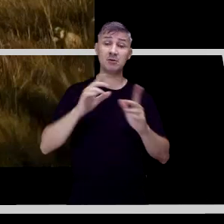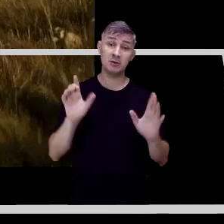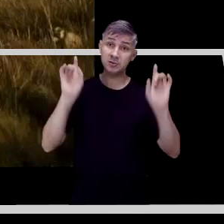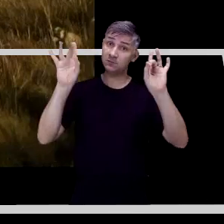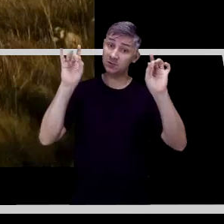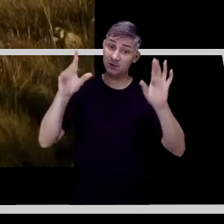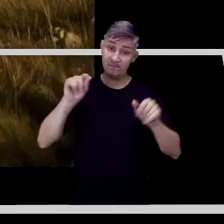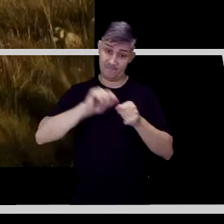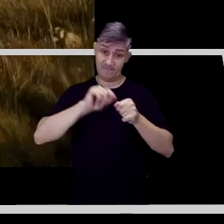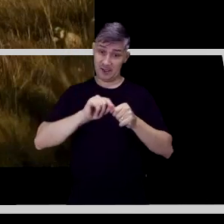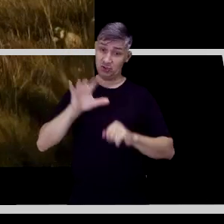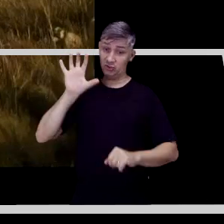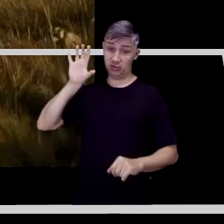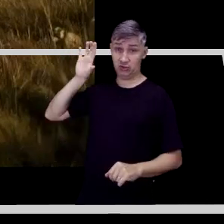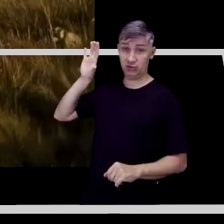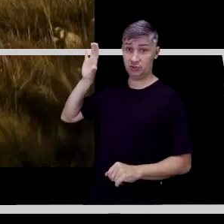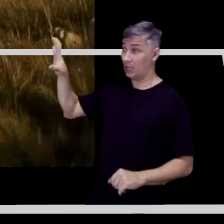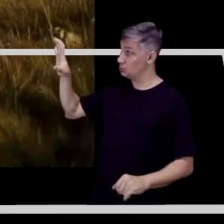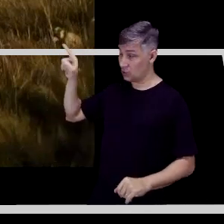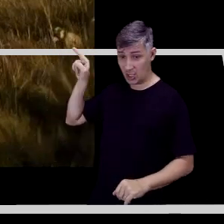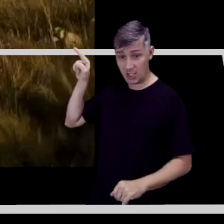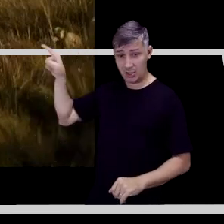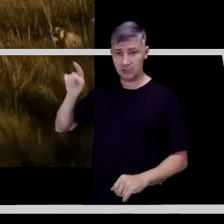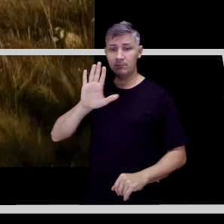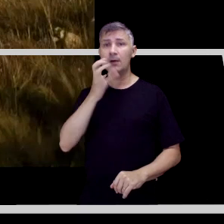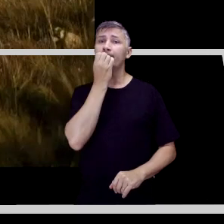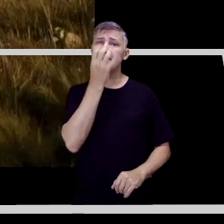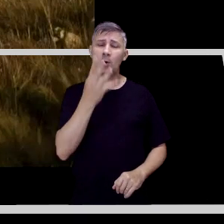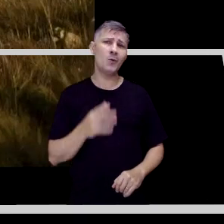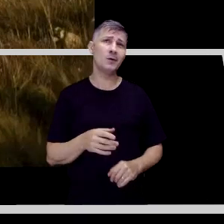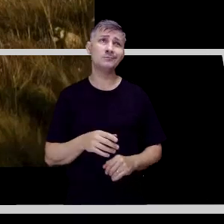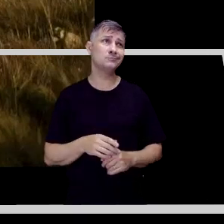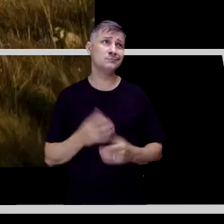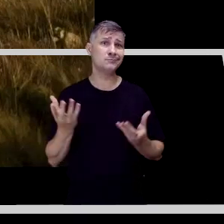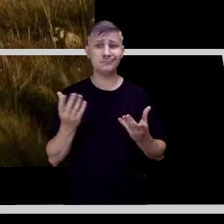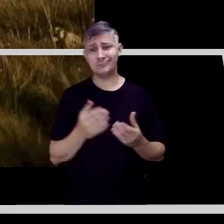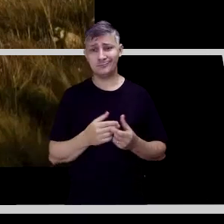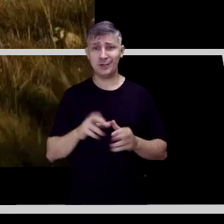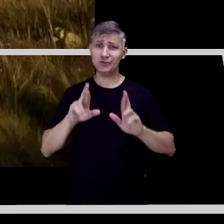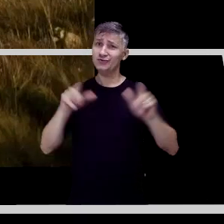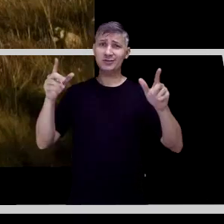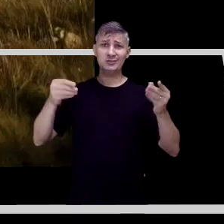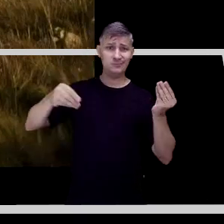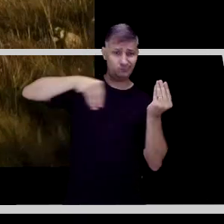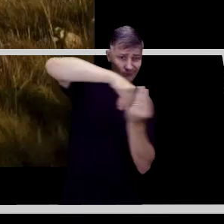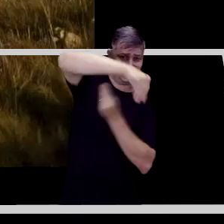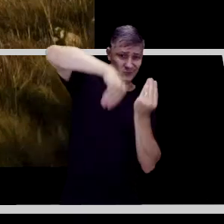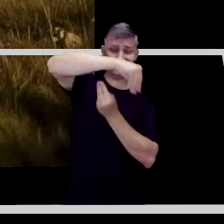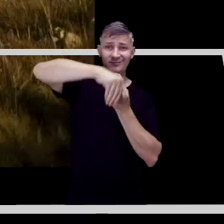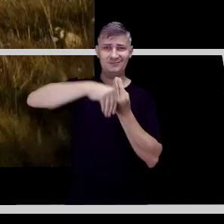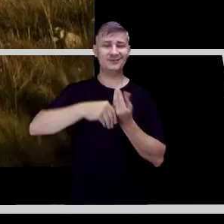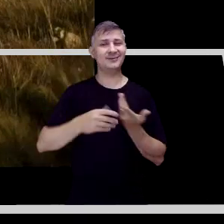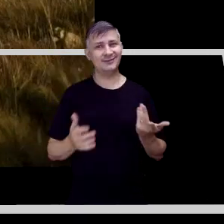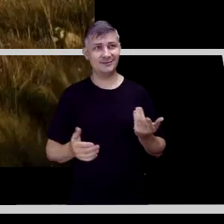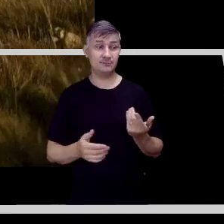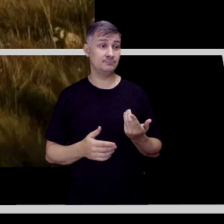capela, especialmente feito dessa forma, assim, mas eu acho que é bom como uma nota final, assim, de dois universos, e